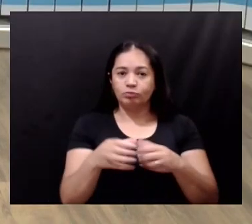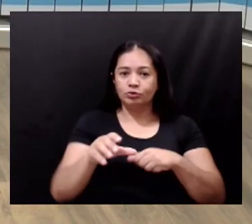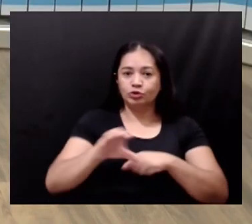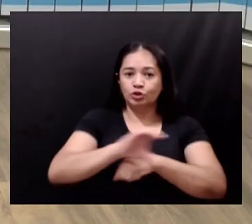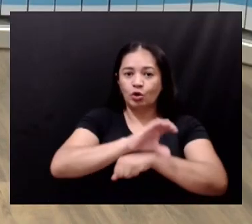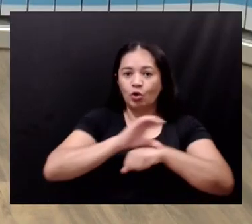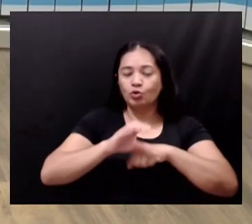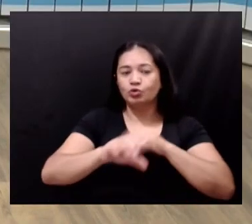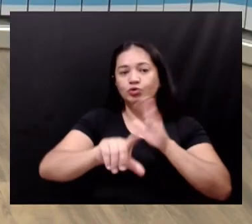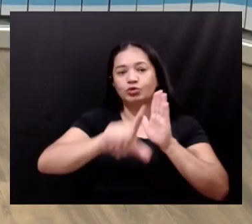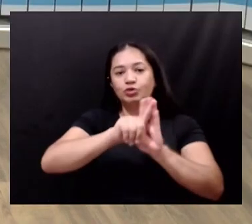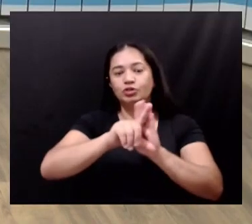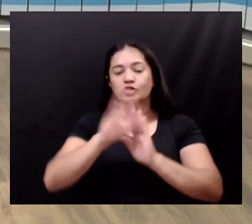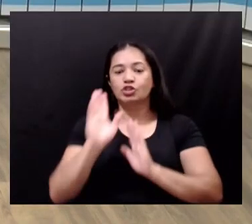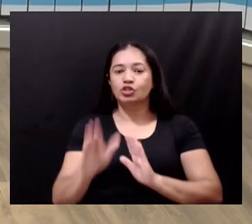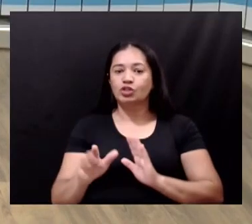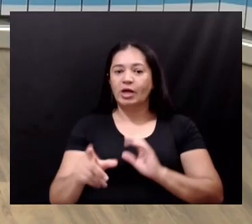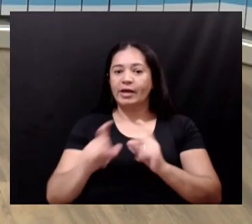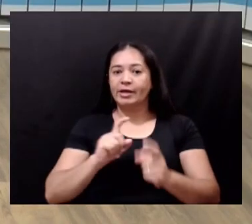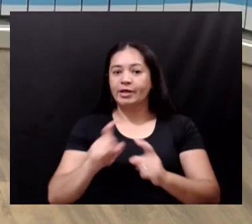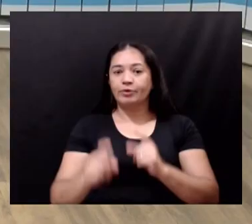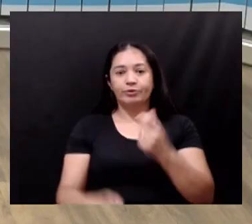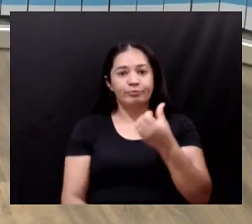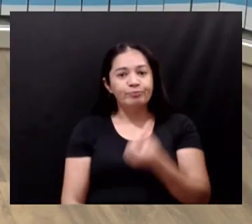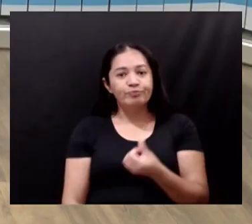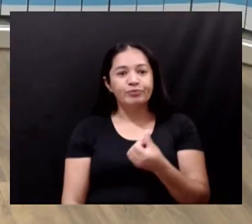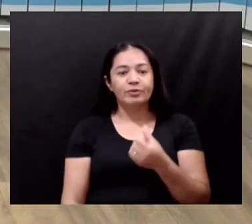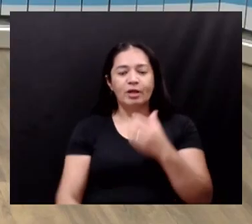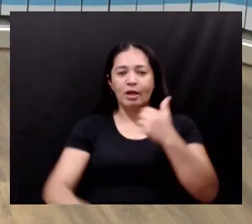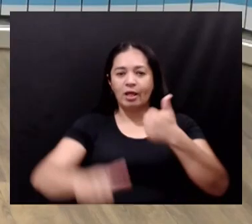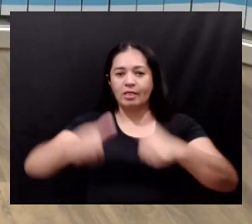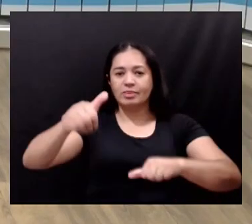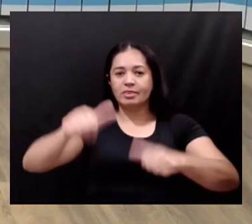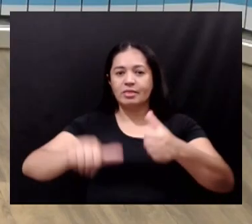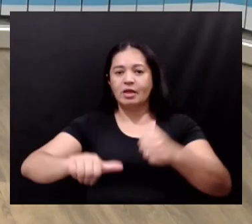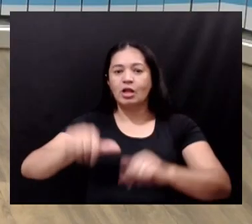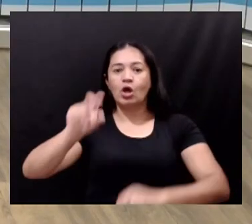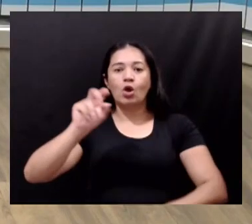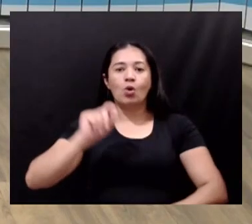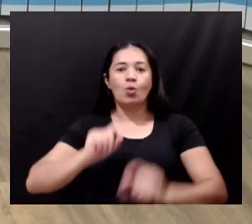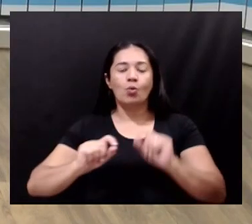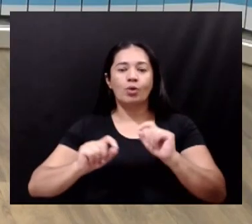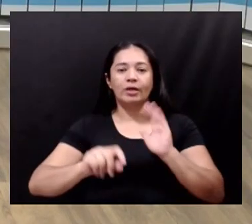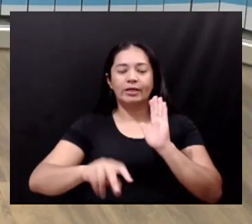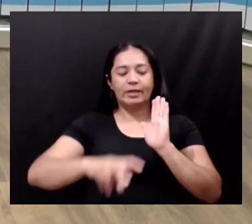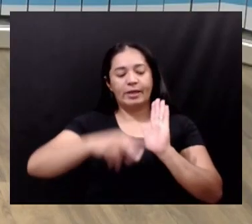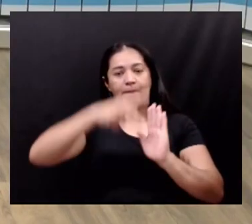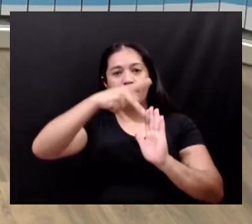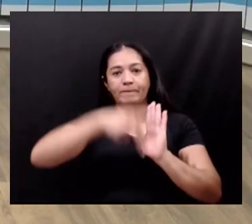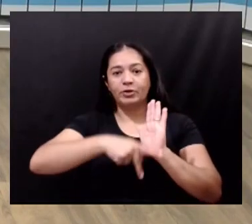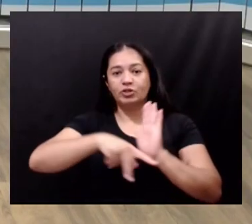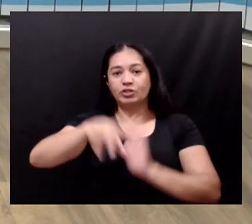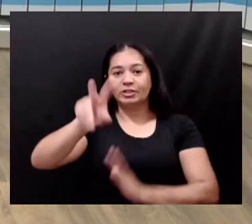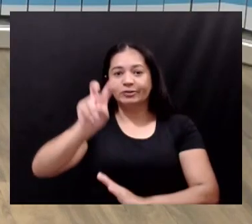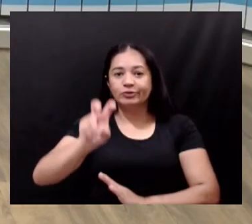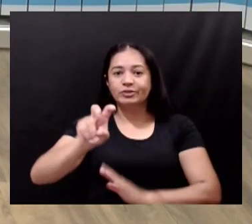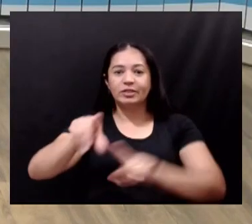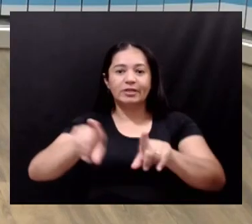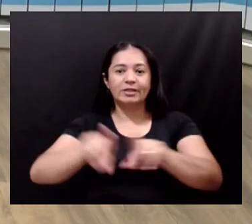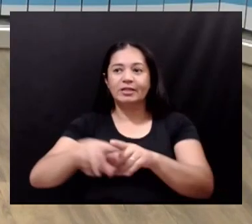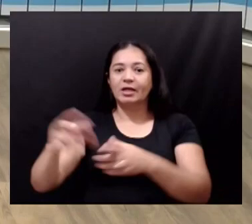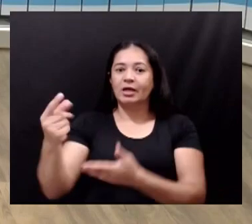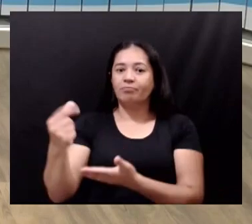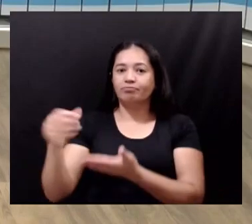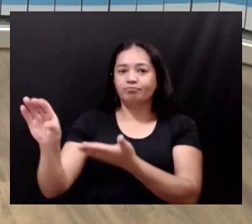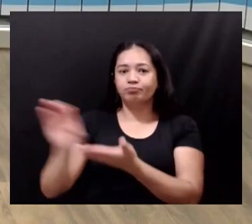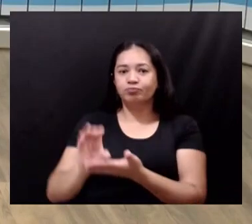6ª vez no ano e analisou 5 projetos de lei e também um recurso administrativo. Confira como foi.